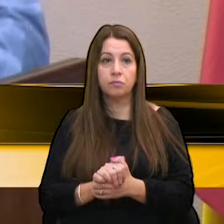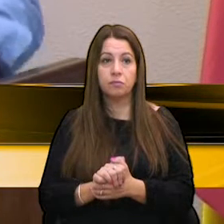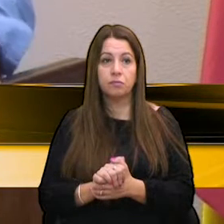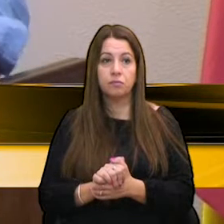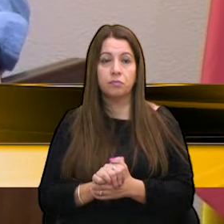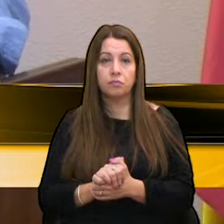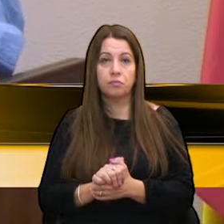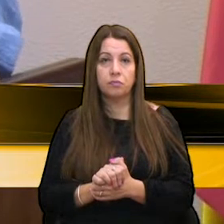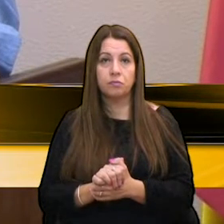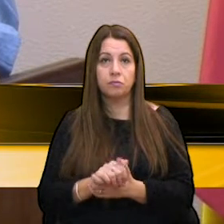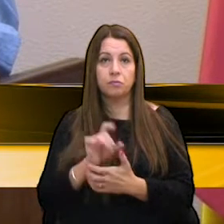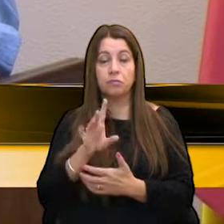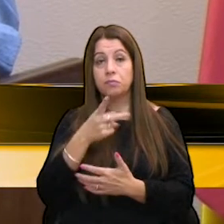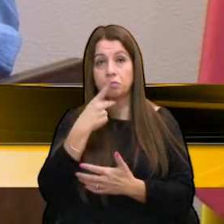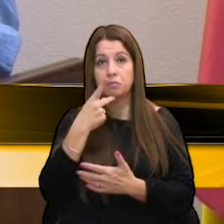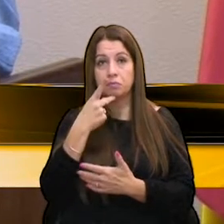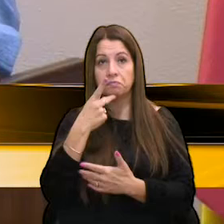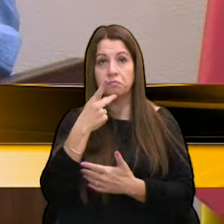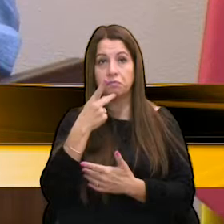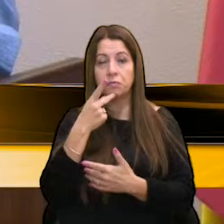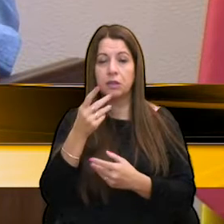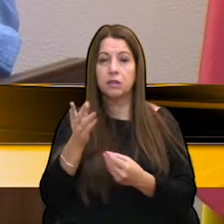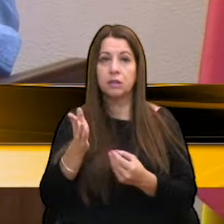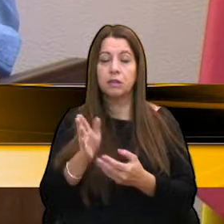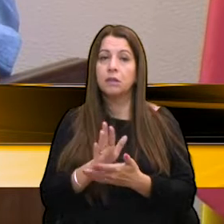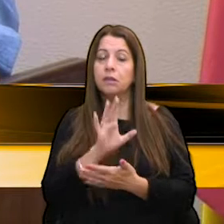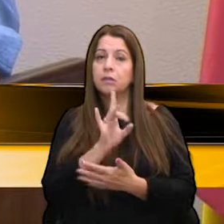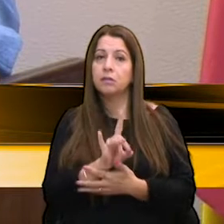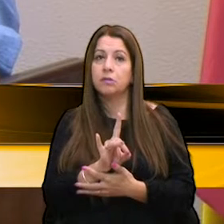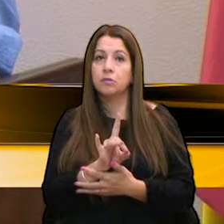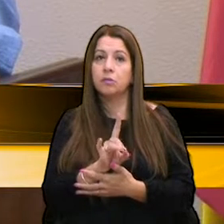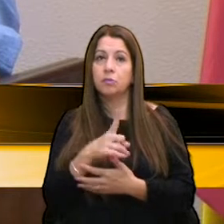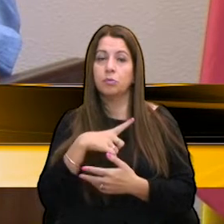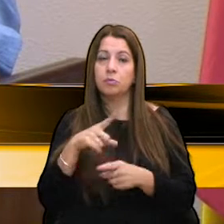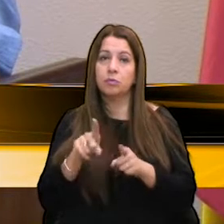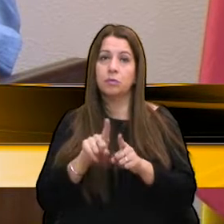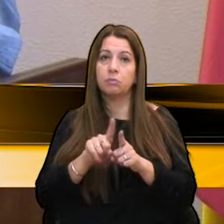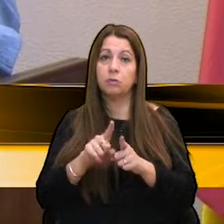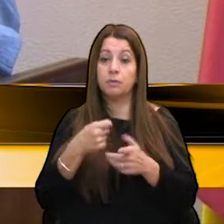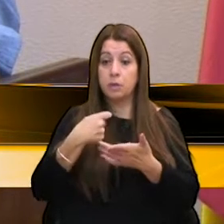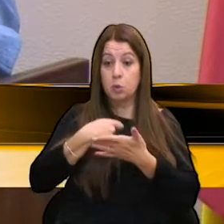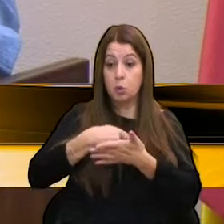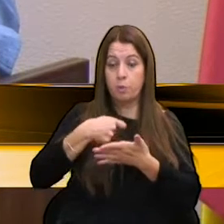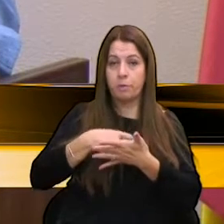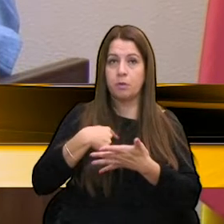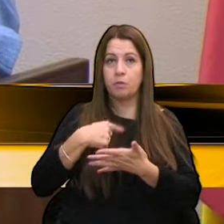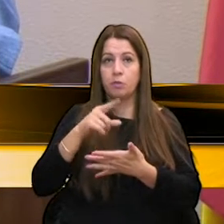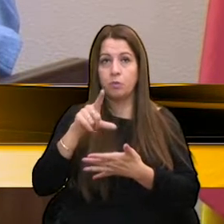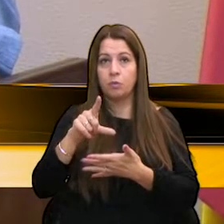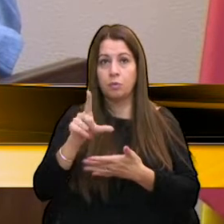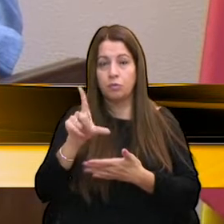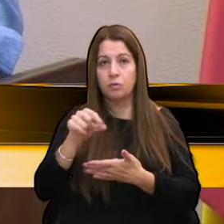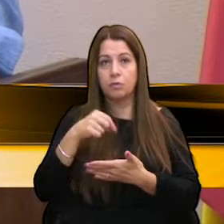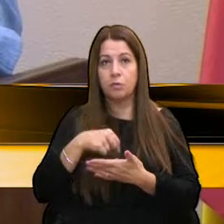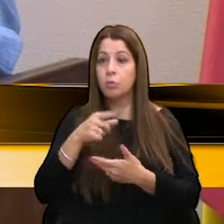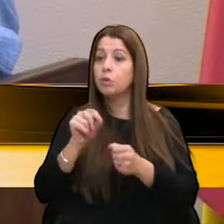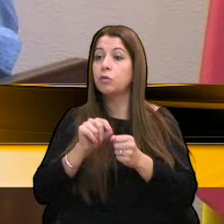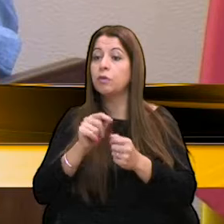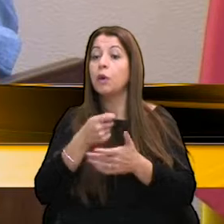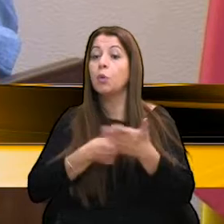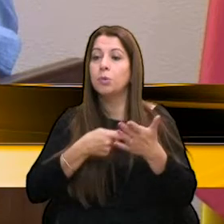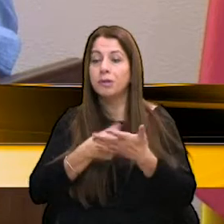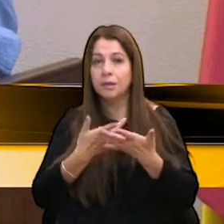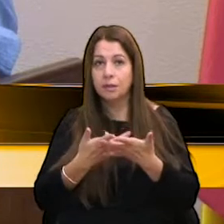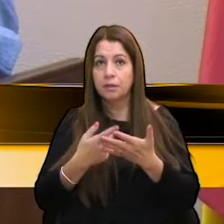só um comentário breve. É sobre como eu também fico me cobrando na campanha, quando a gente diz o que, que tu vai